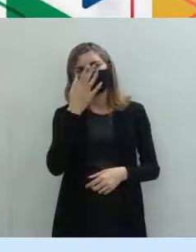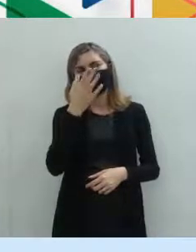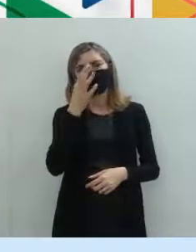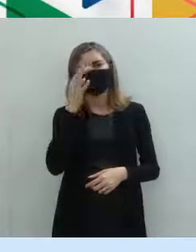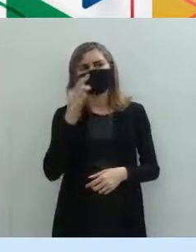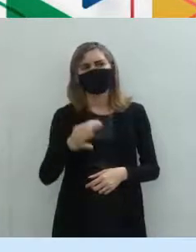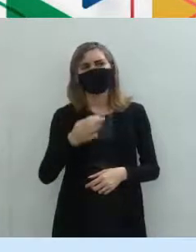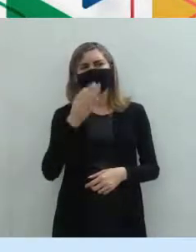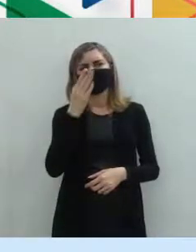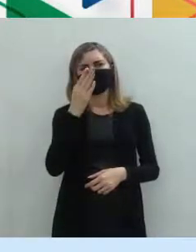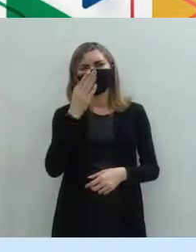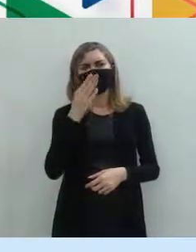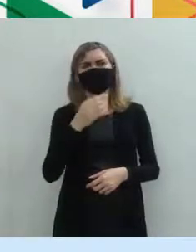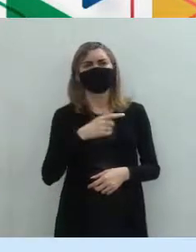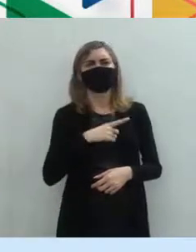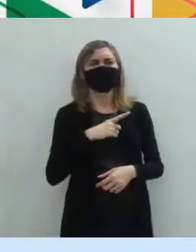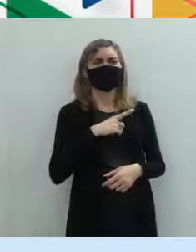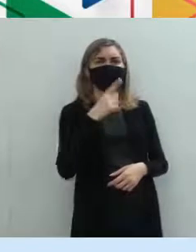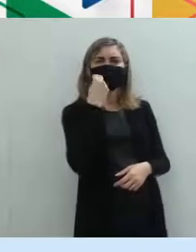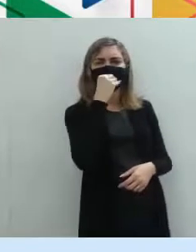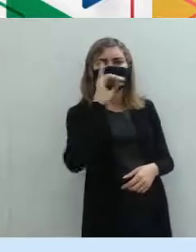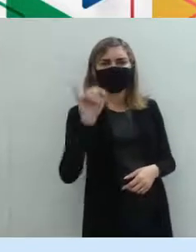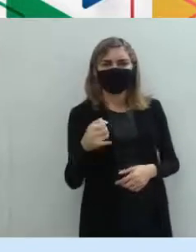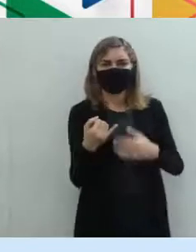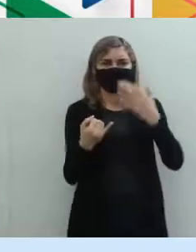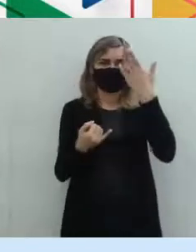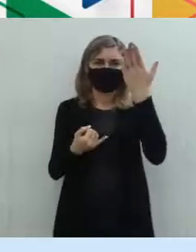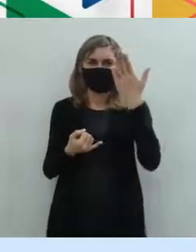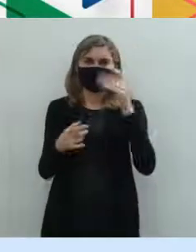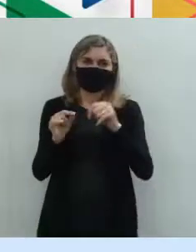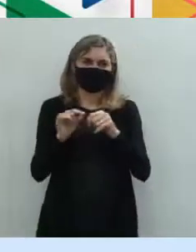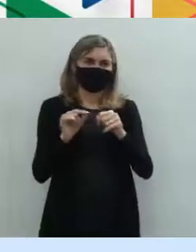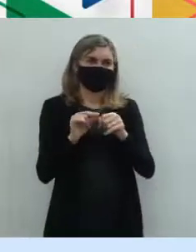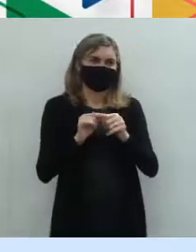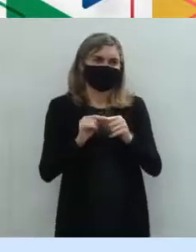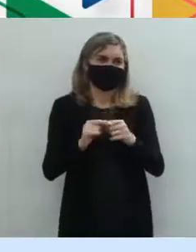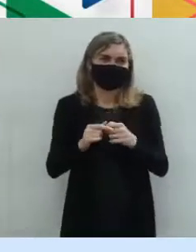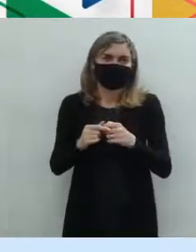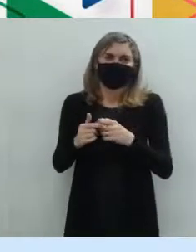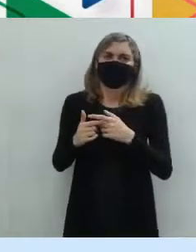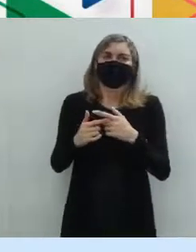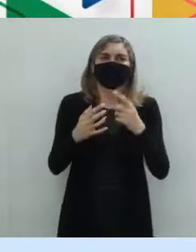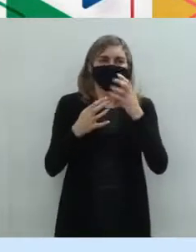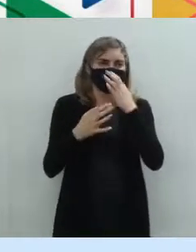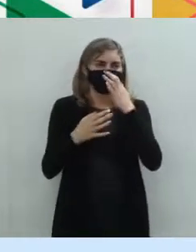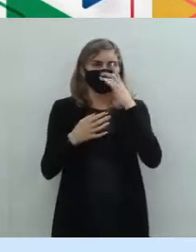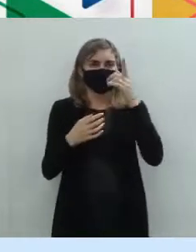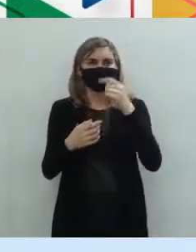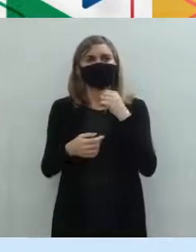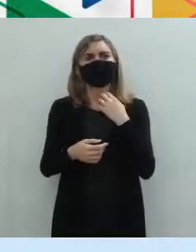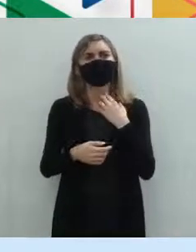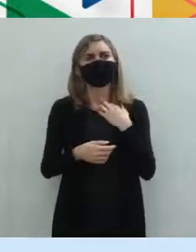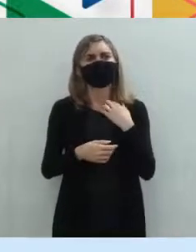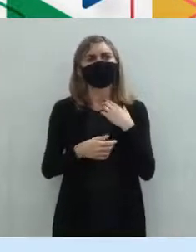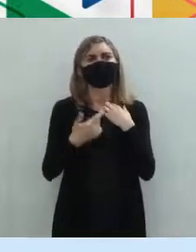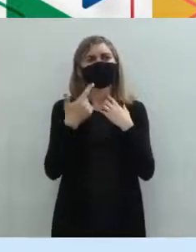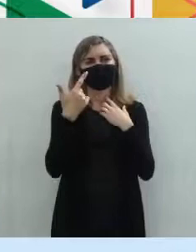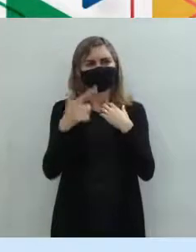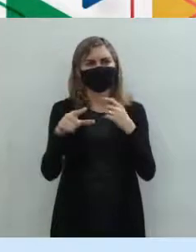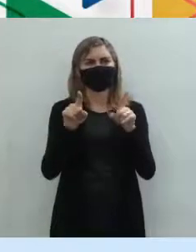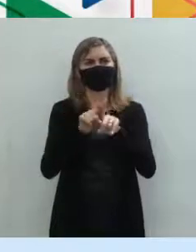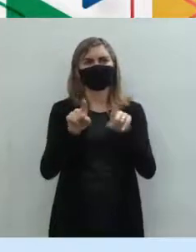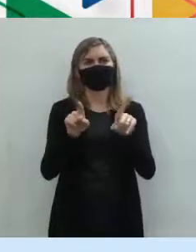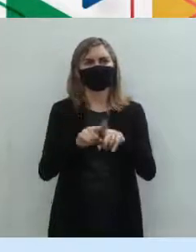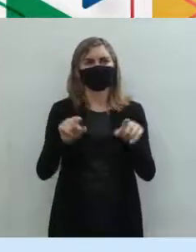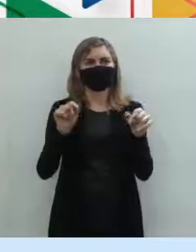justamente que ele aproveitou essa forma circular para poder fazer esse besouro magnífico que vocês estão vendo aí, tá bom? Outra obra também